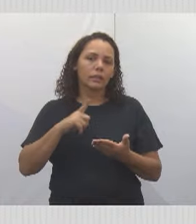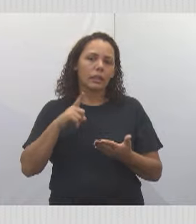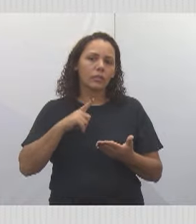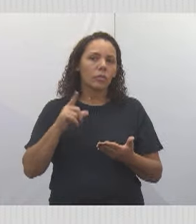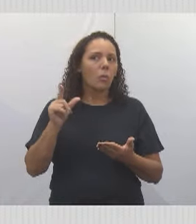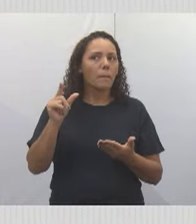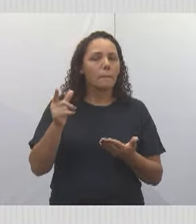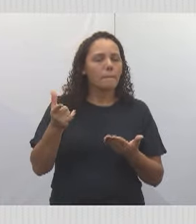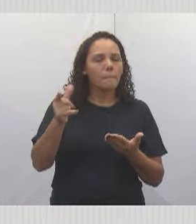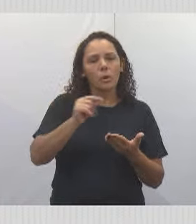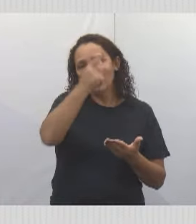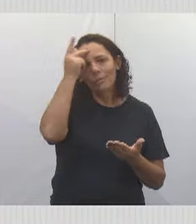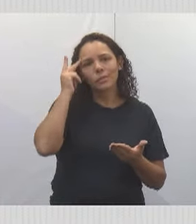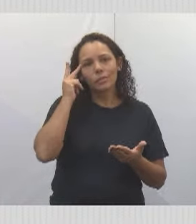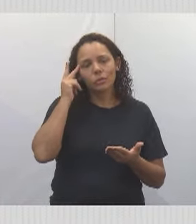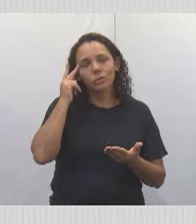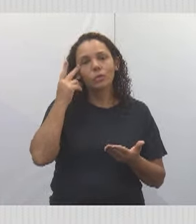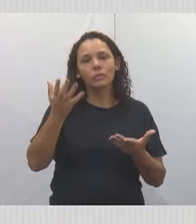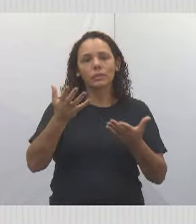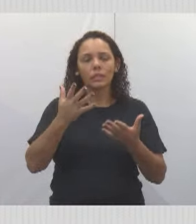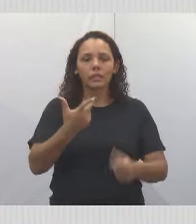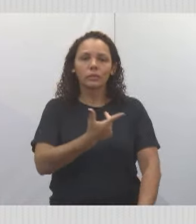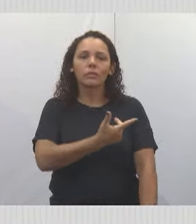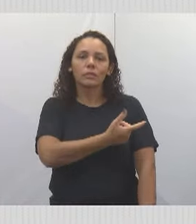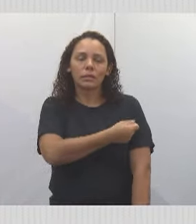vacinação antirrábica.